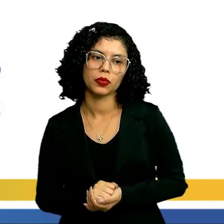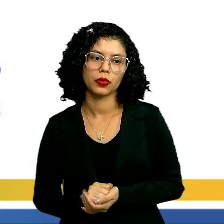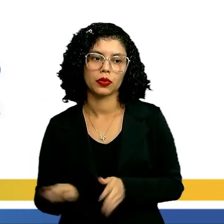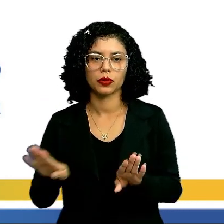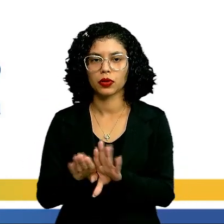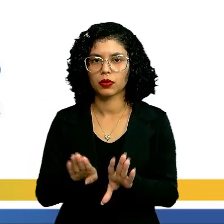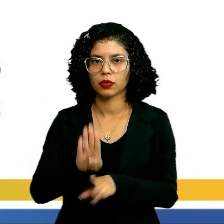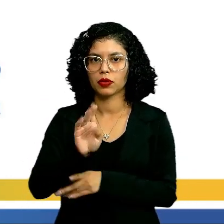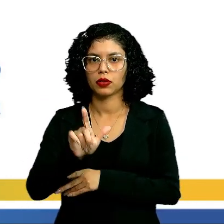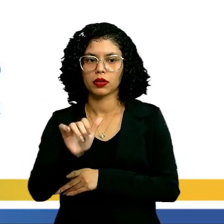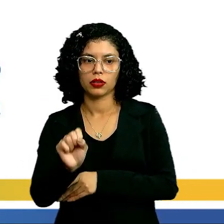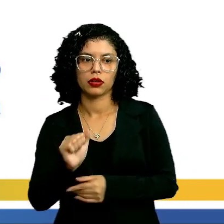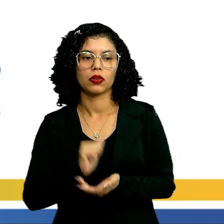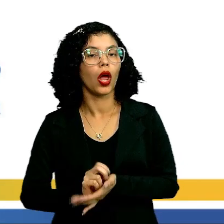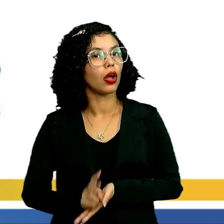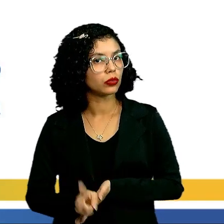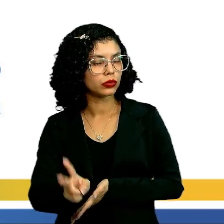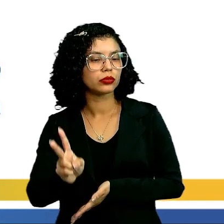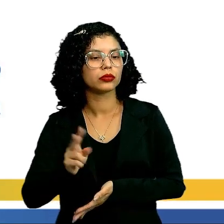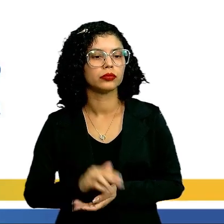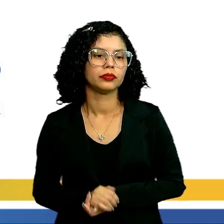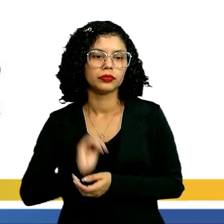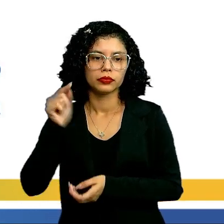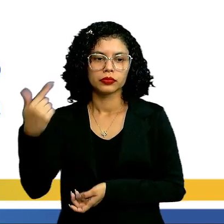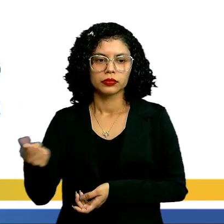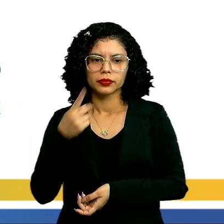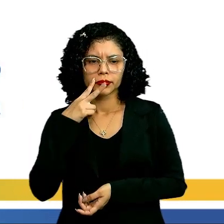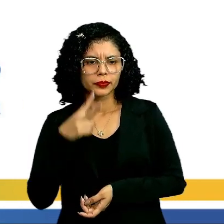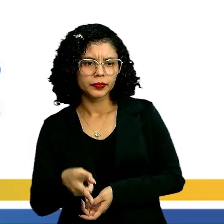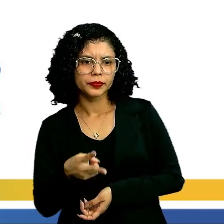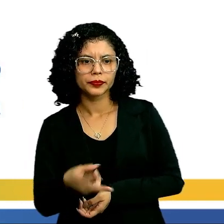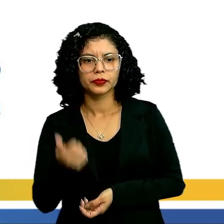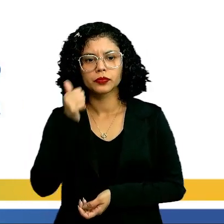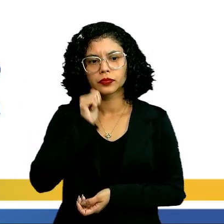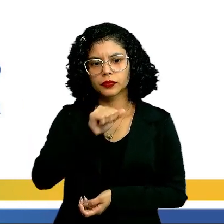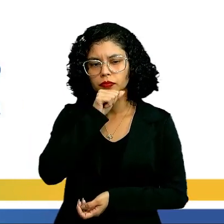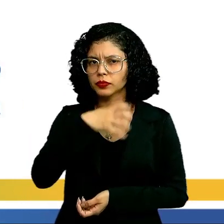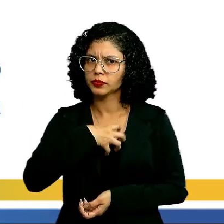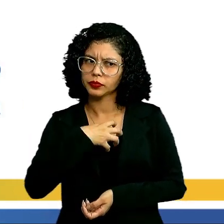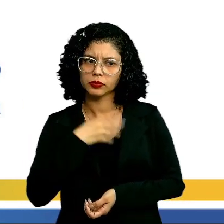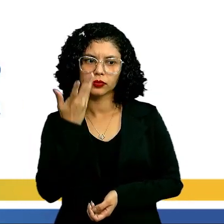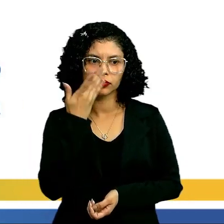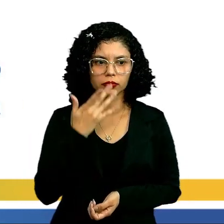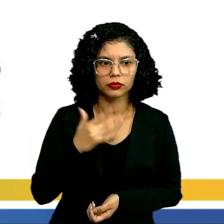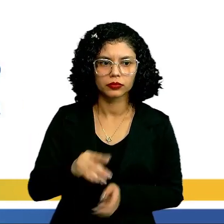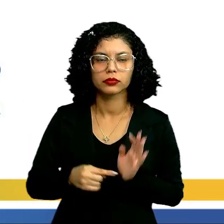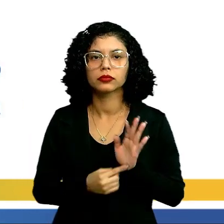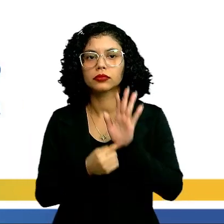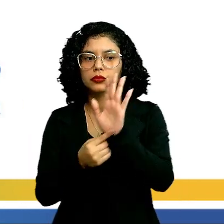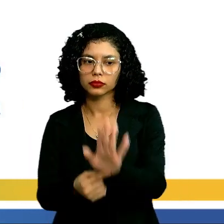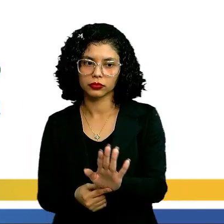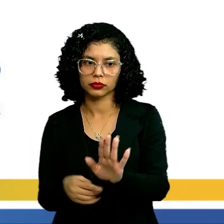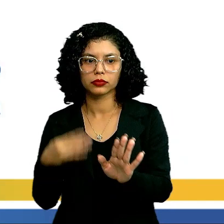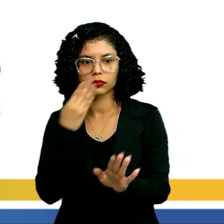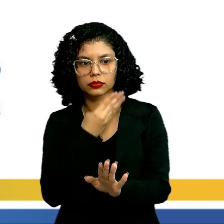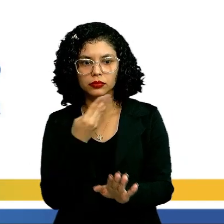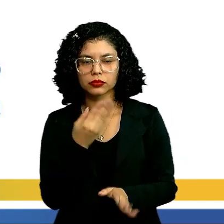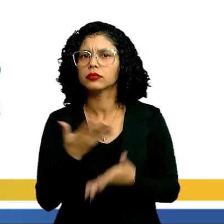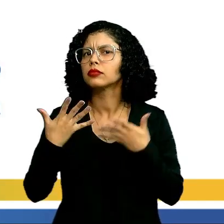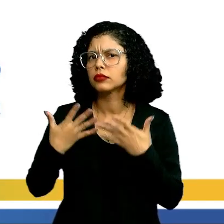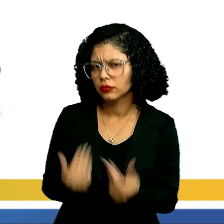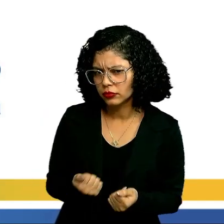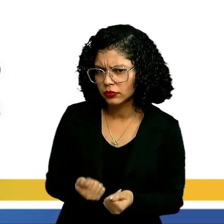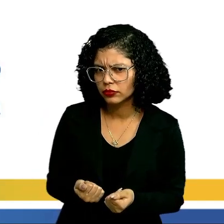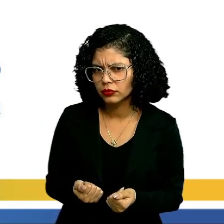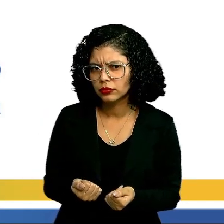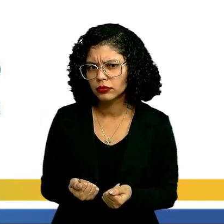balas também. E aí eu continuo o texto. Depois de encarar a mãe por um momento, a criança... Quem